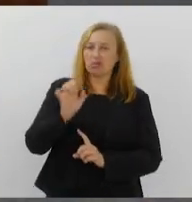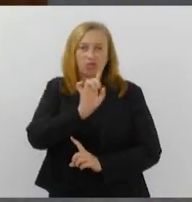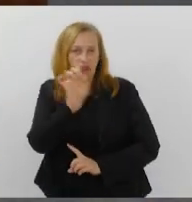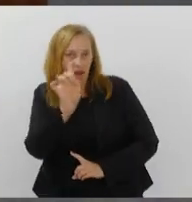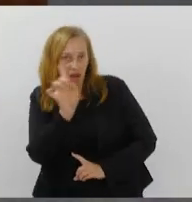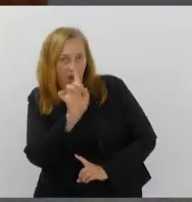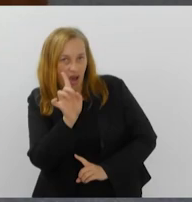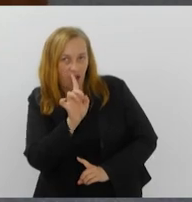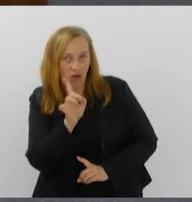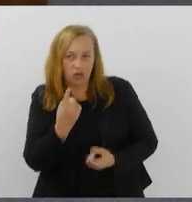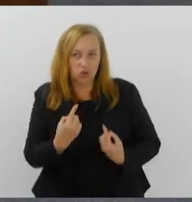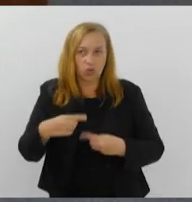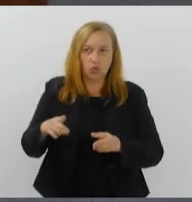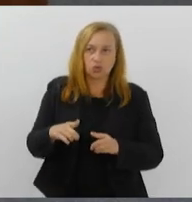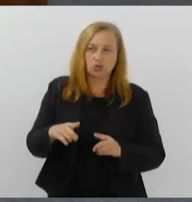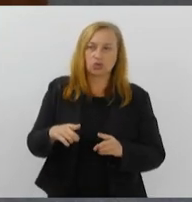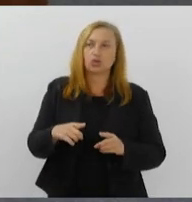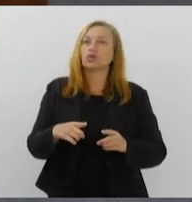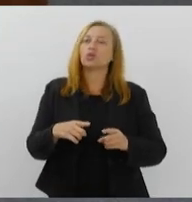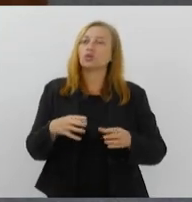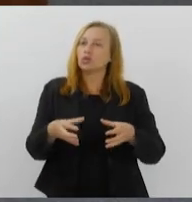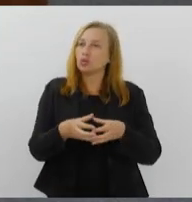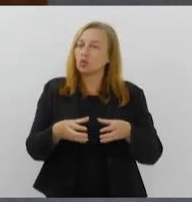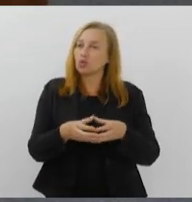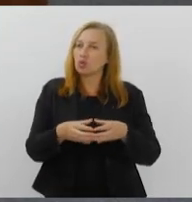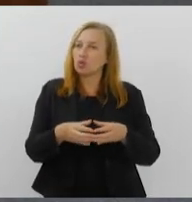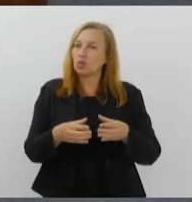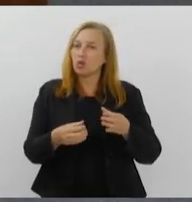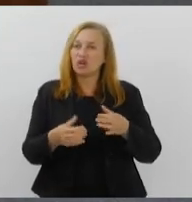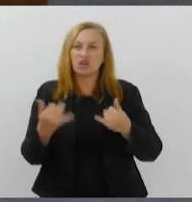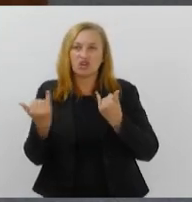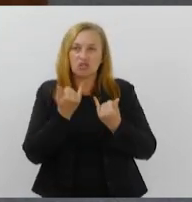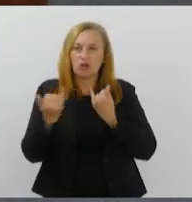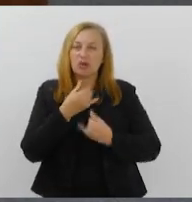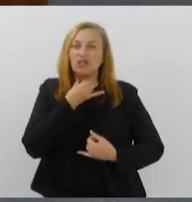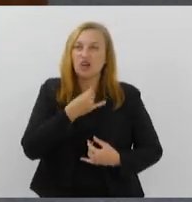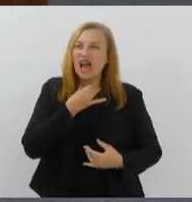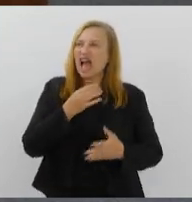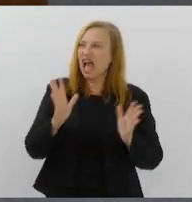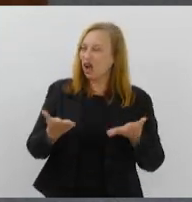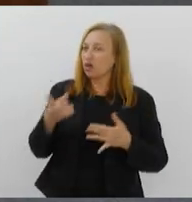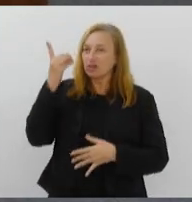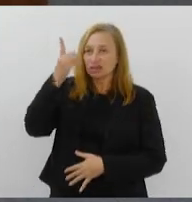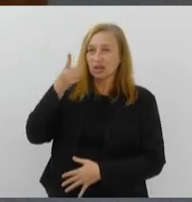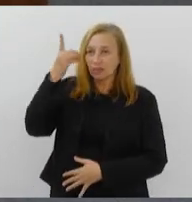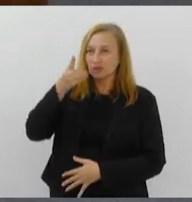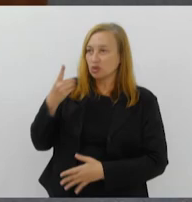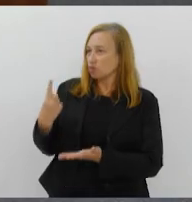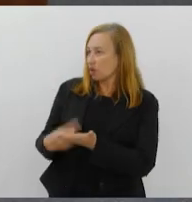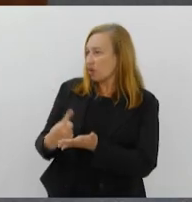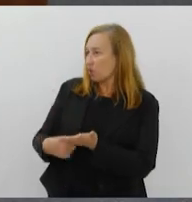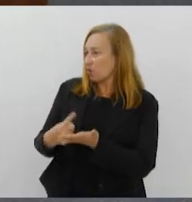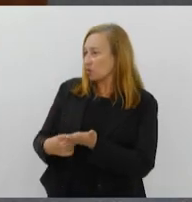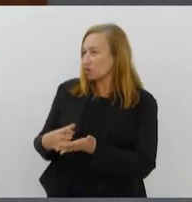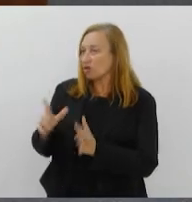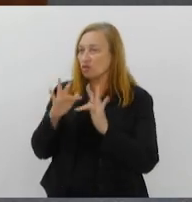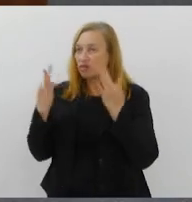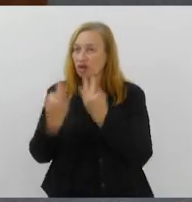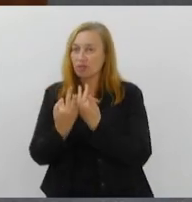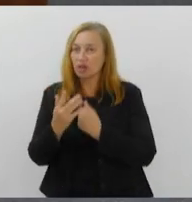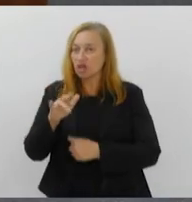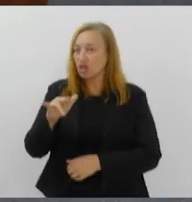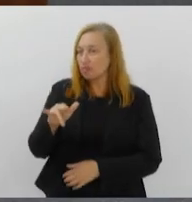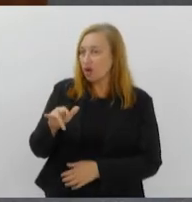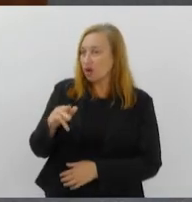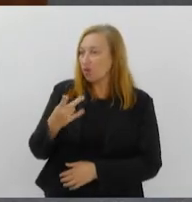enfrento esse grupo sem fake news. Agora um deputado pegou um mandato arranjado num acordo familiar com o irmão, com outro